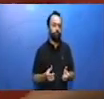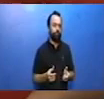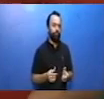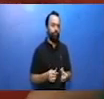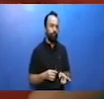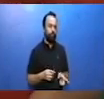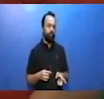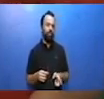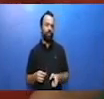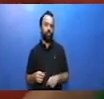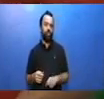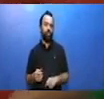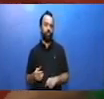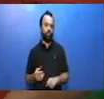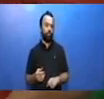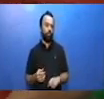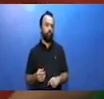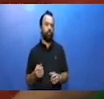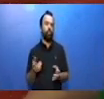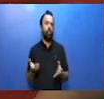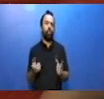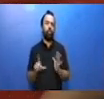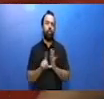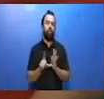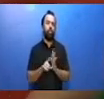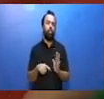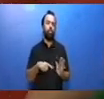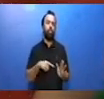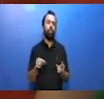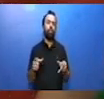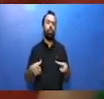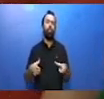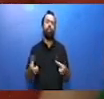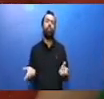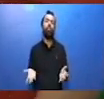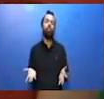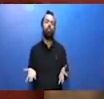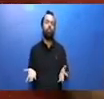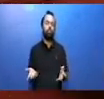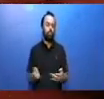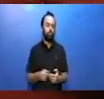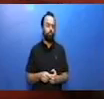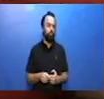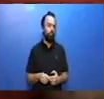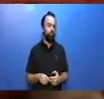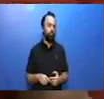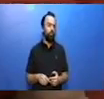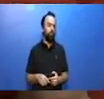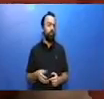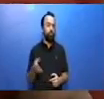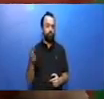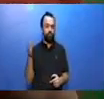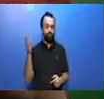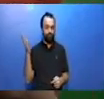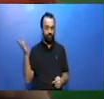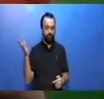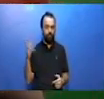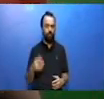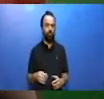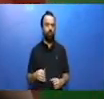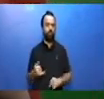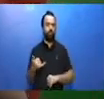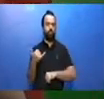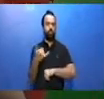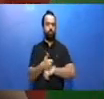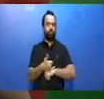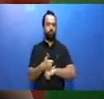trabalhar? Onde tem mais lojas? Lembrou aí na sua cabecinha que bairro que é? Isso,